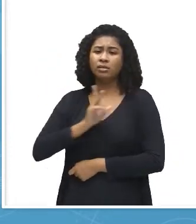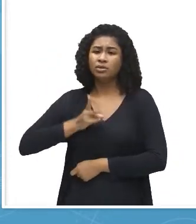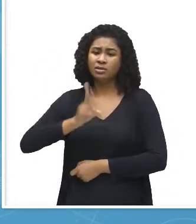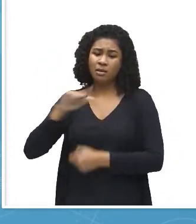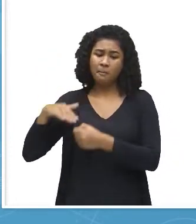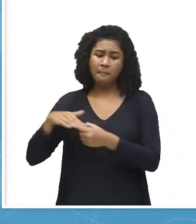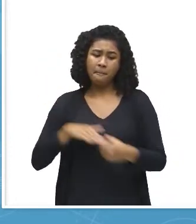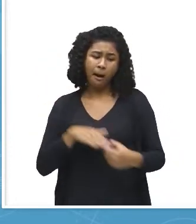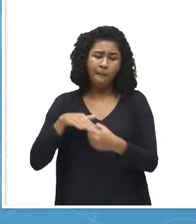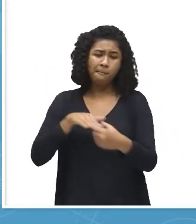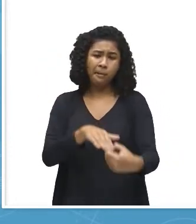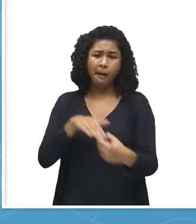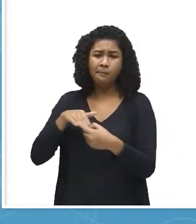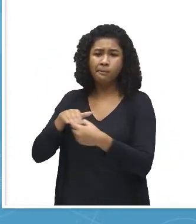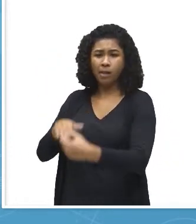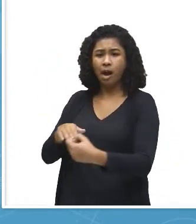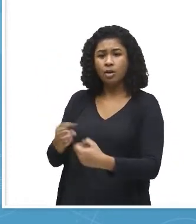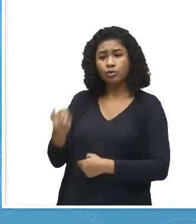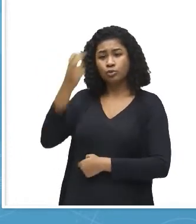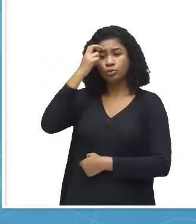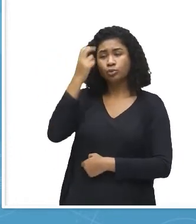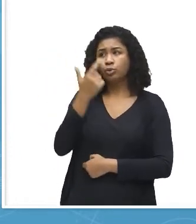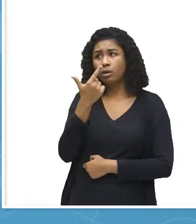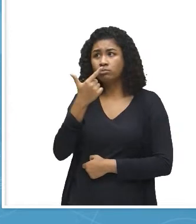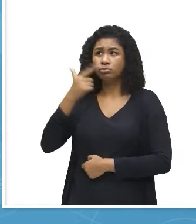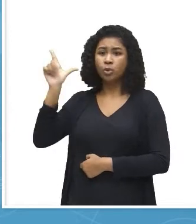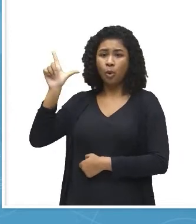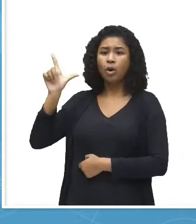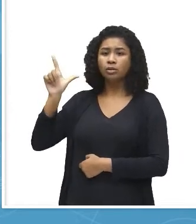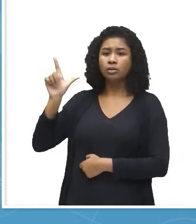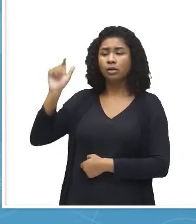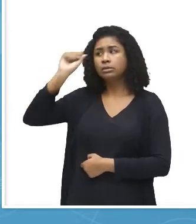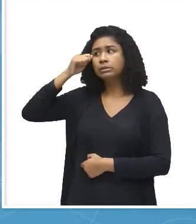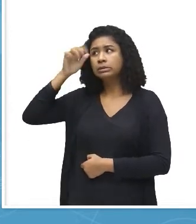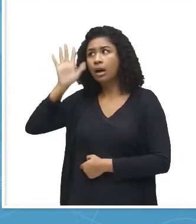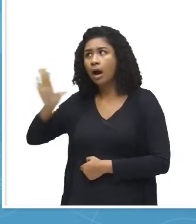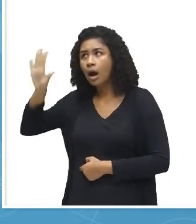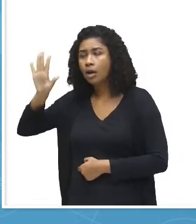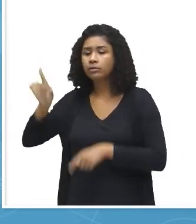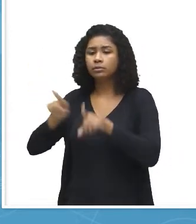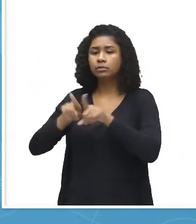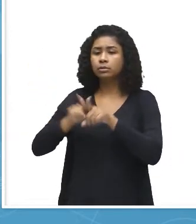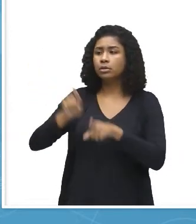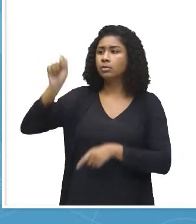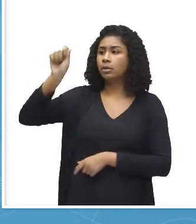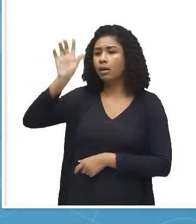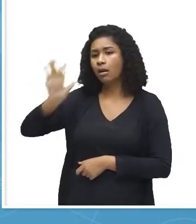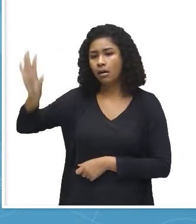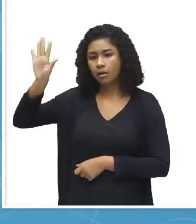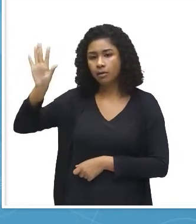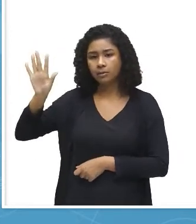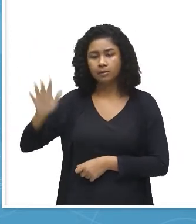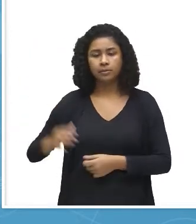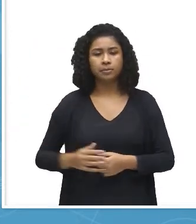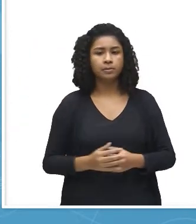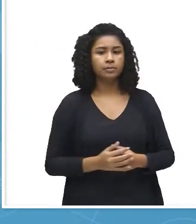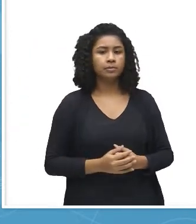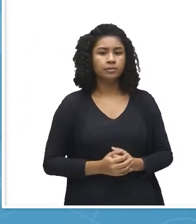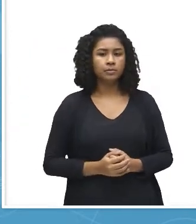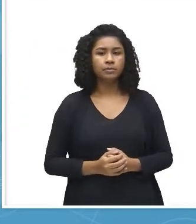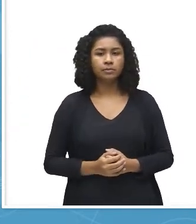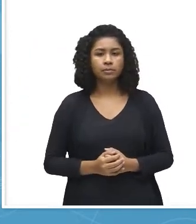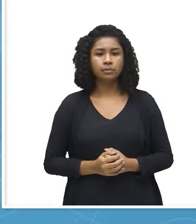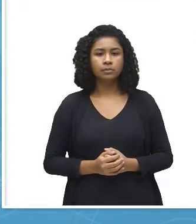dos continentes africanos e asiáticos. Ok? A gente está vendo, vamos lá, do nosso slide, próxima